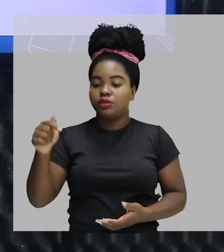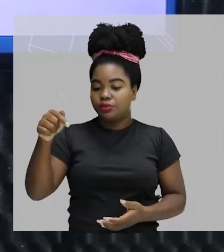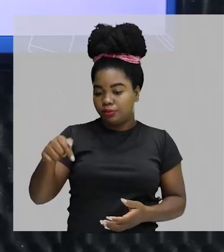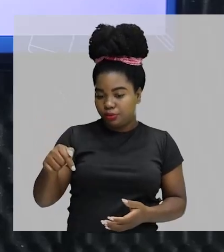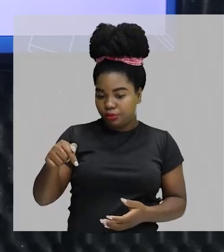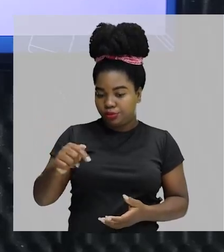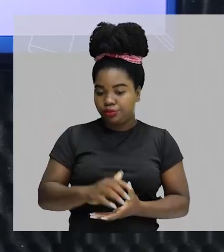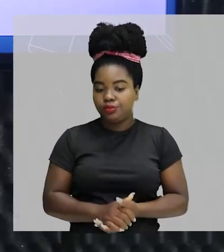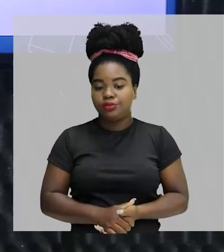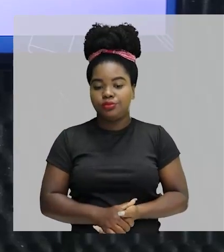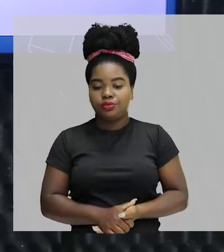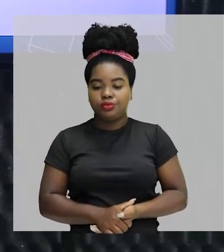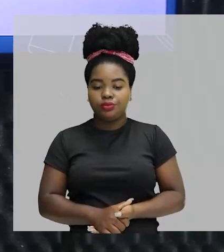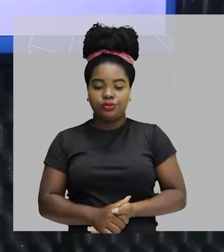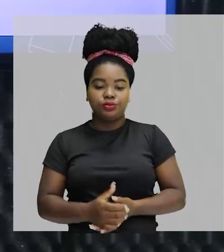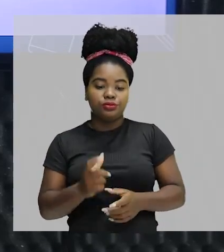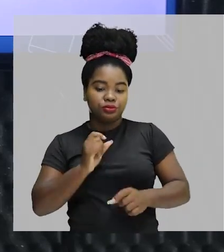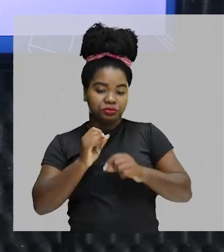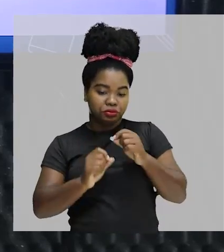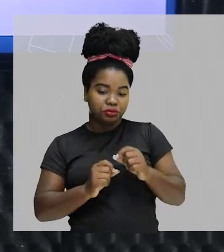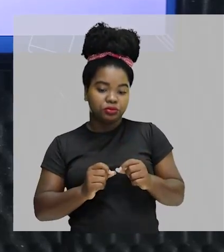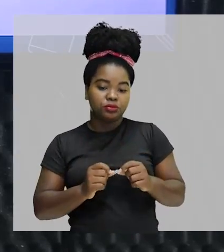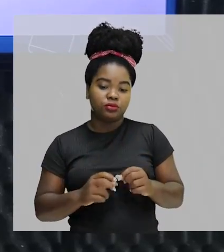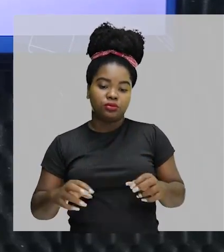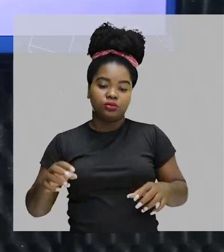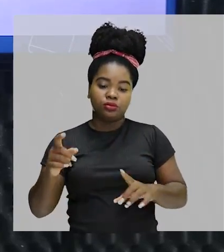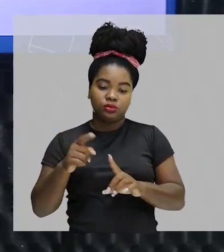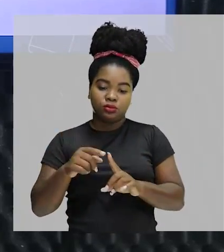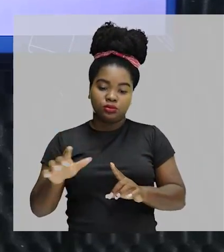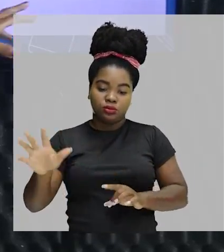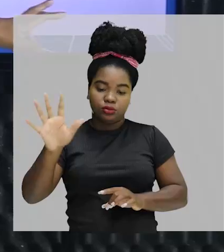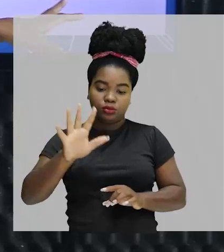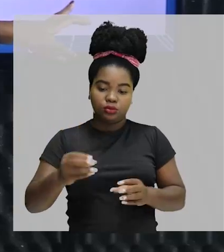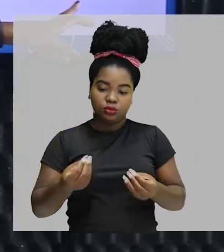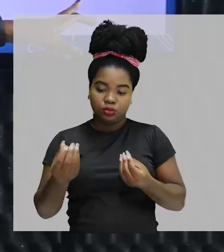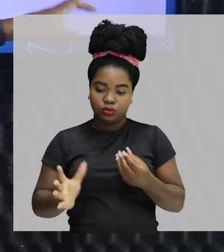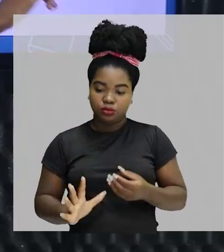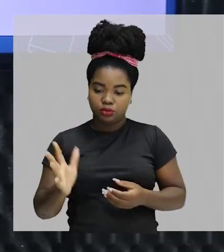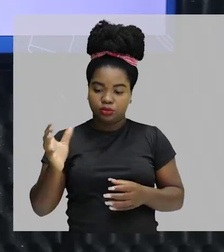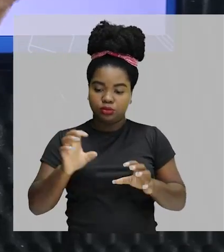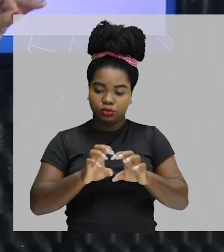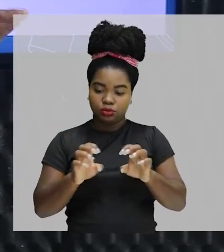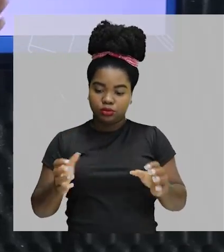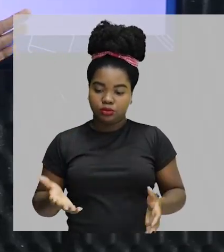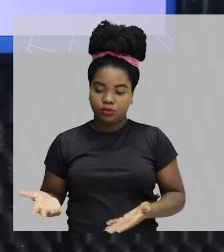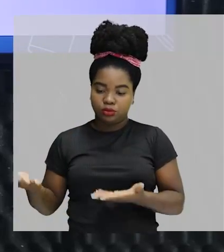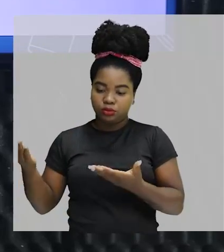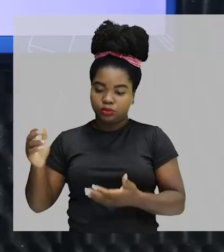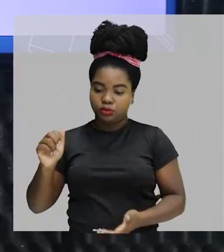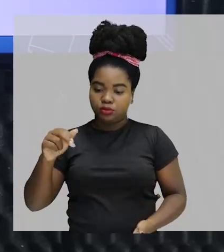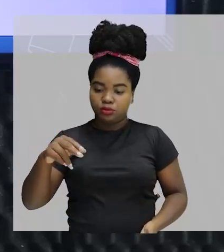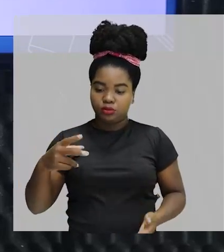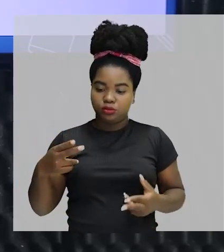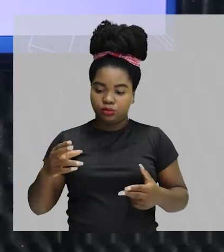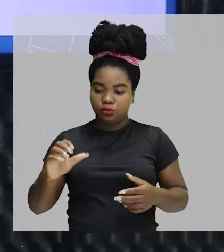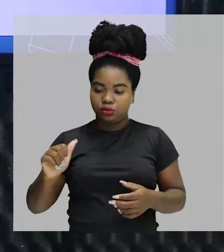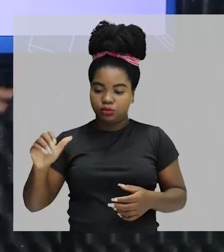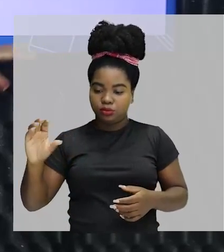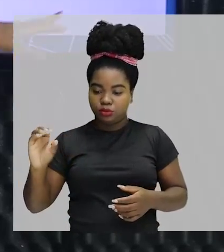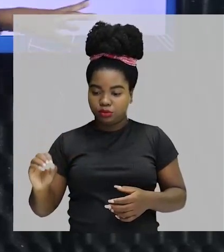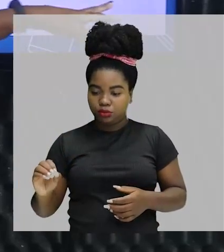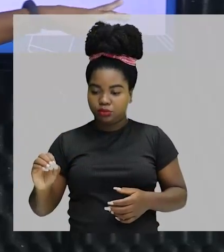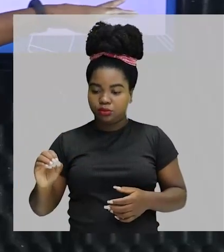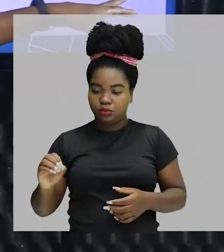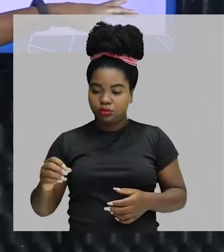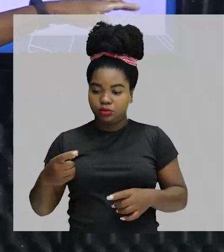geométrica, tá? E ela tem um termo geral. Como é escrito esse termo geral? A n é igual a zero, a O no